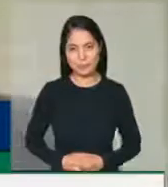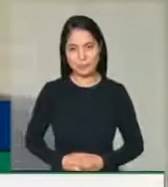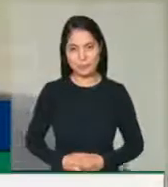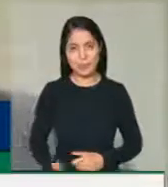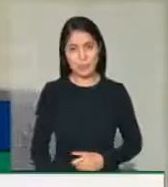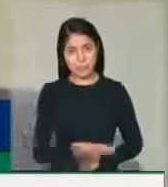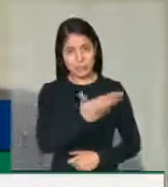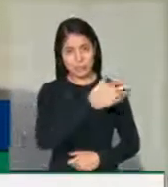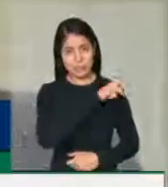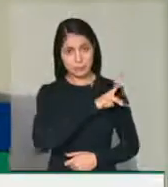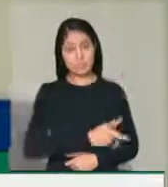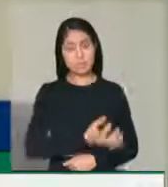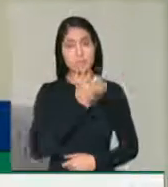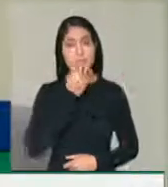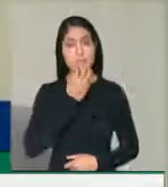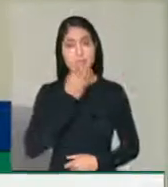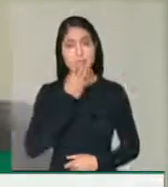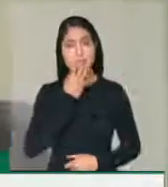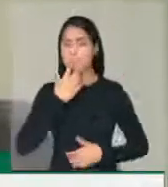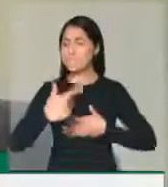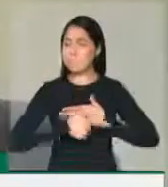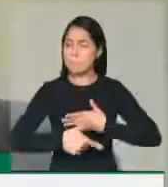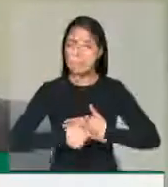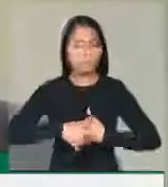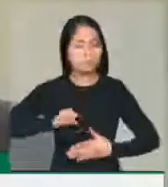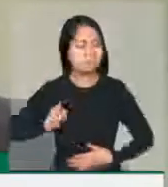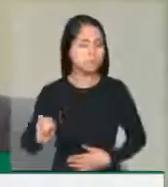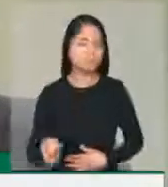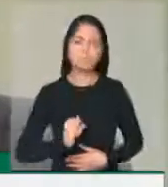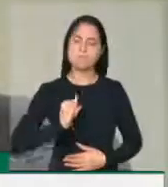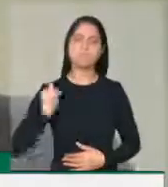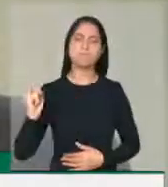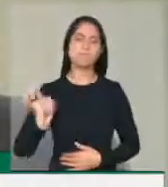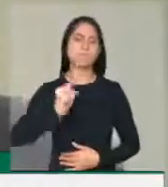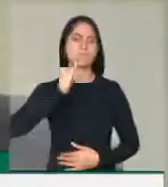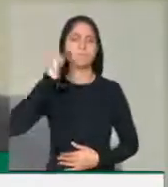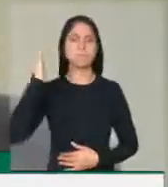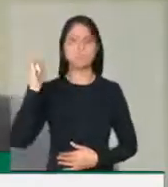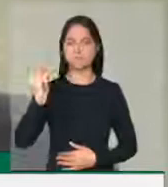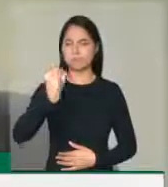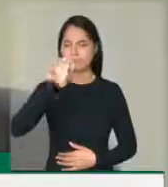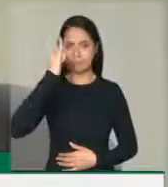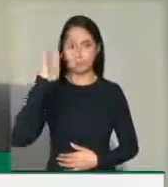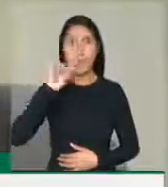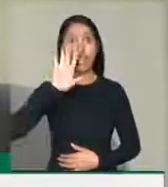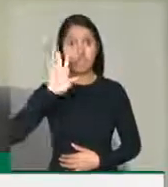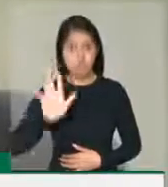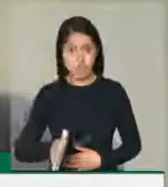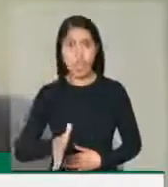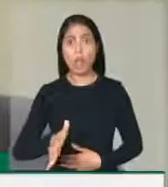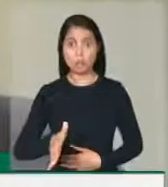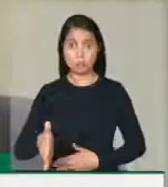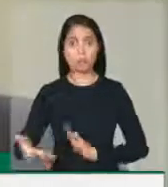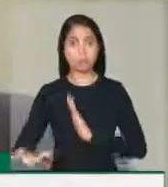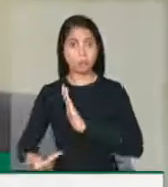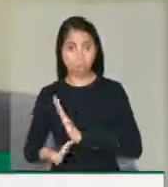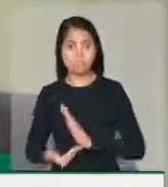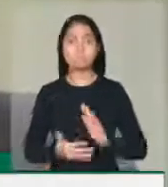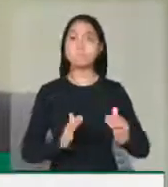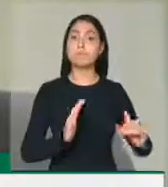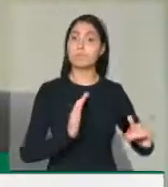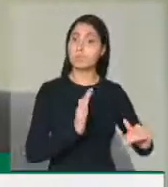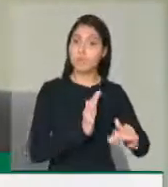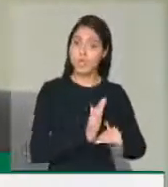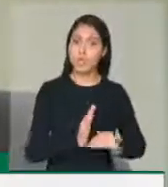tem tido um papel muito importante nesse momento o congresso nacional câmara dos deputados tem aprovado matérias importantes para